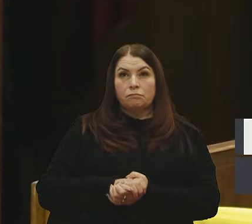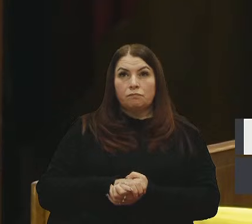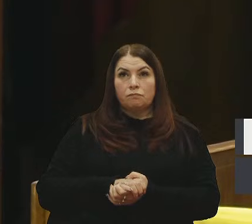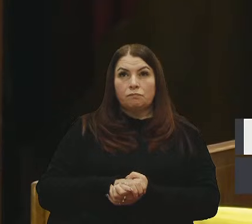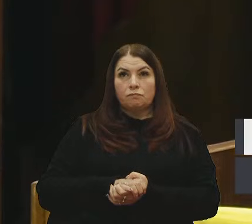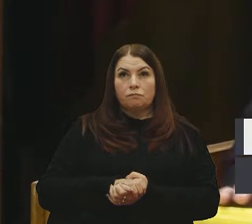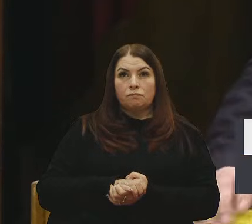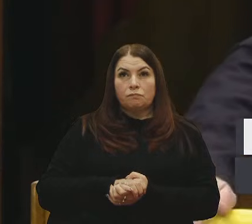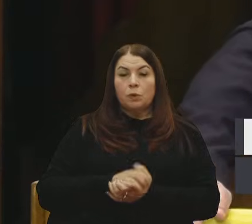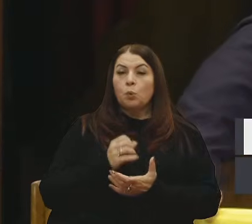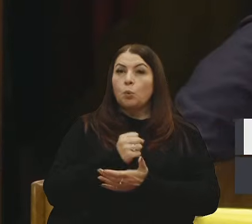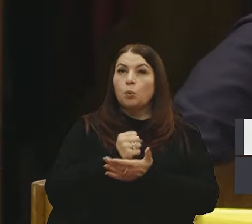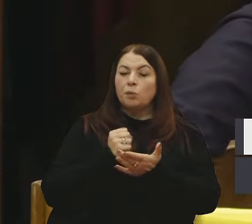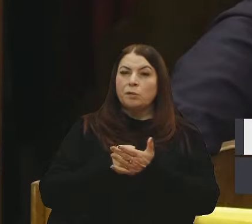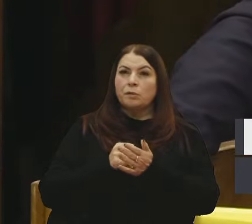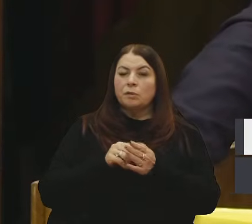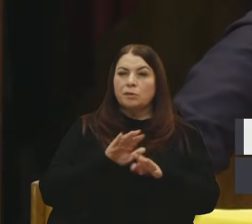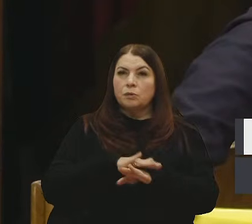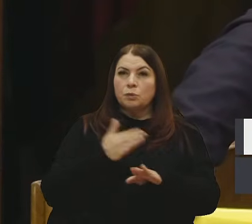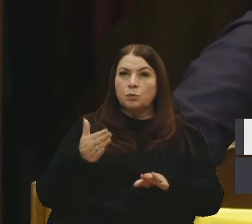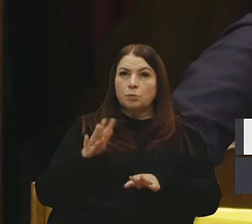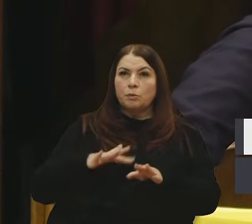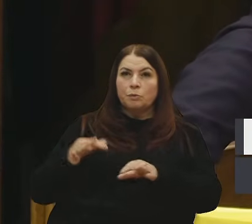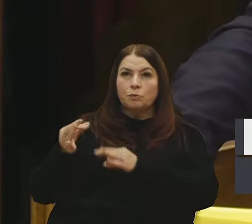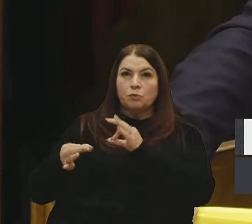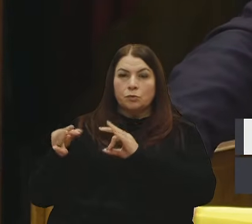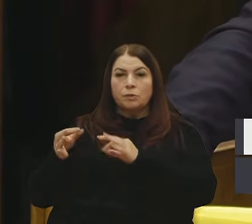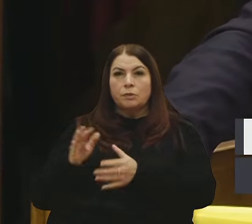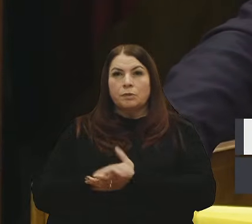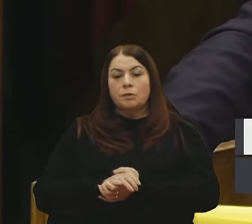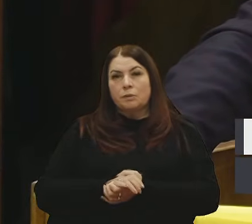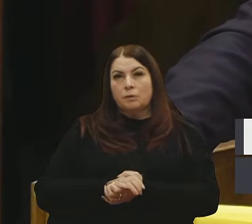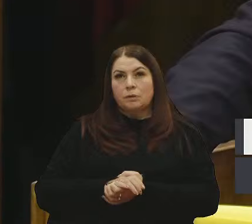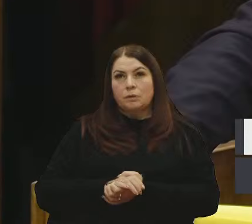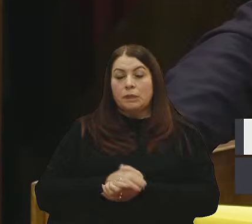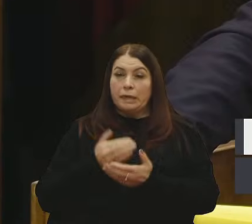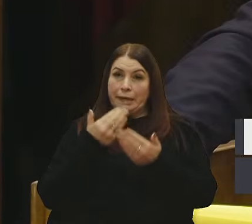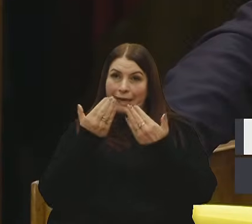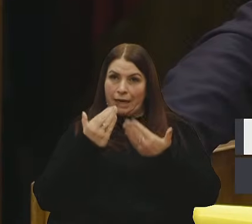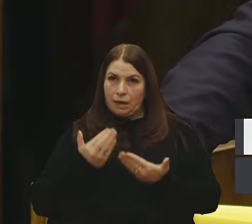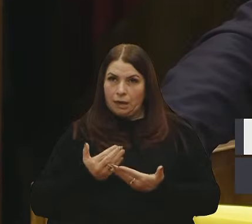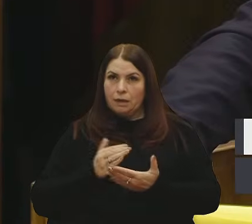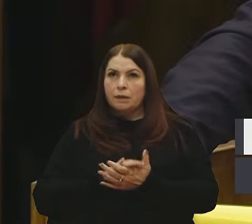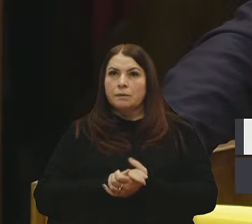o contrato exclui o Poder Judiciário da análise